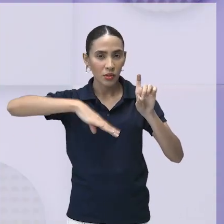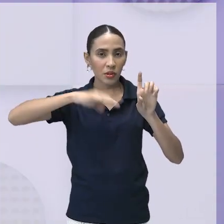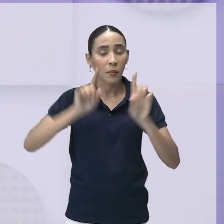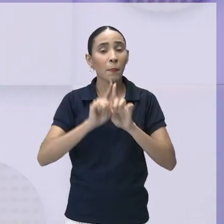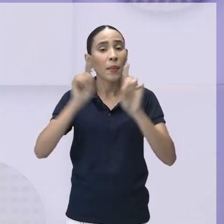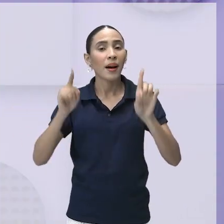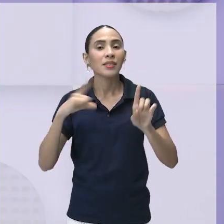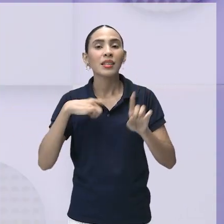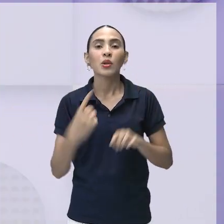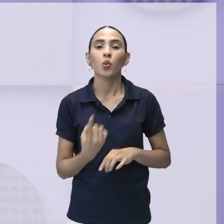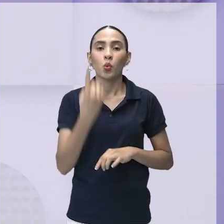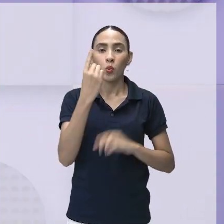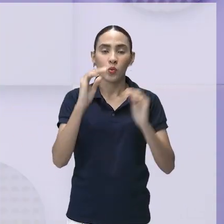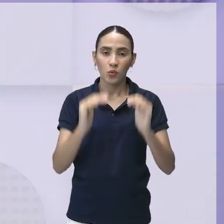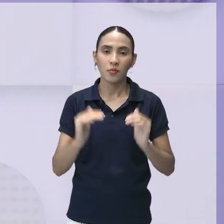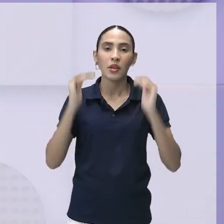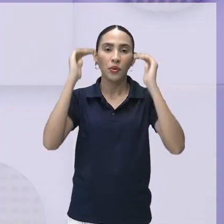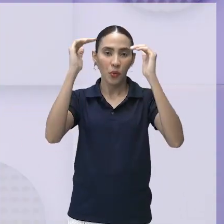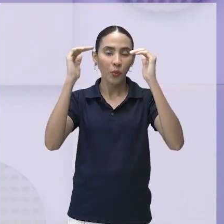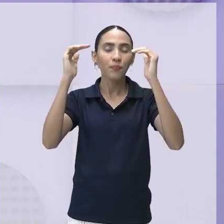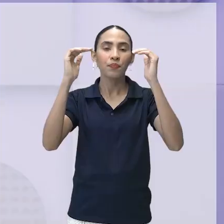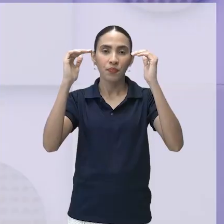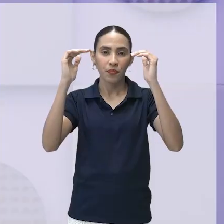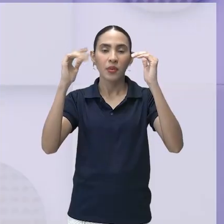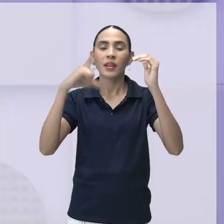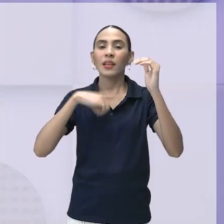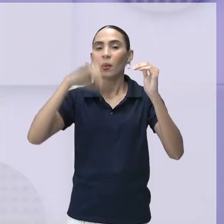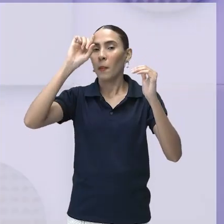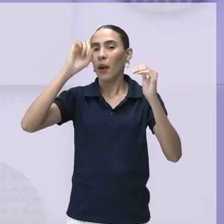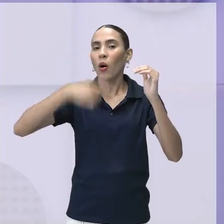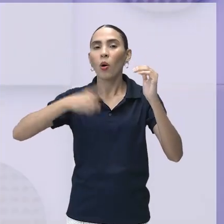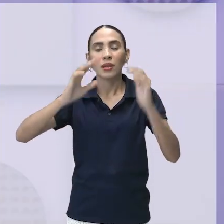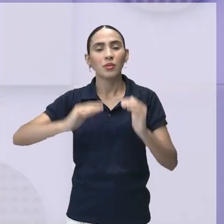deuses, mas tendo um em destaque, que tem uma ordem